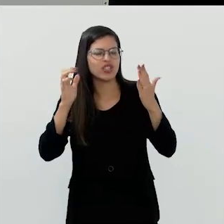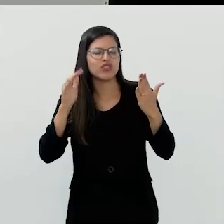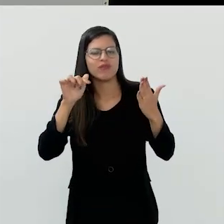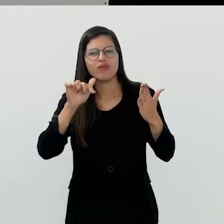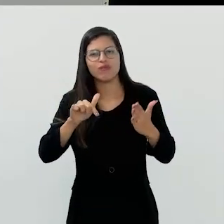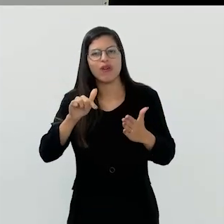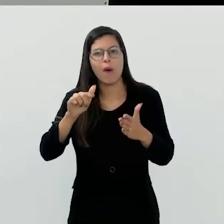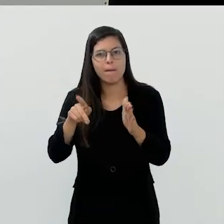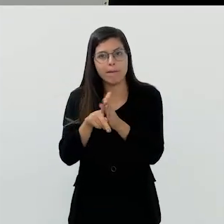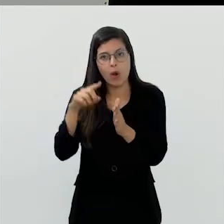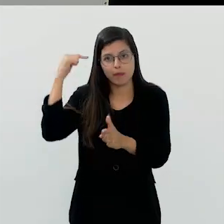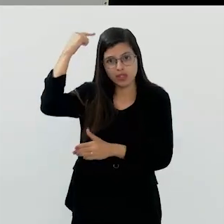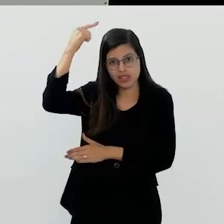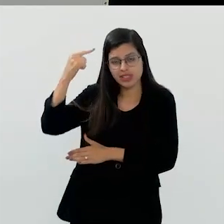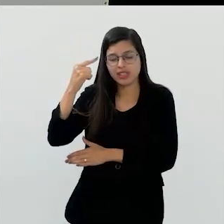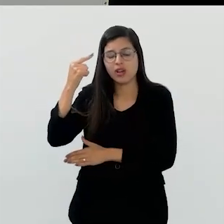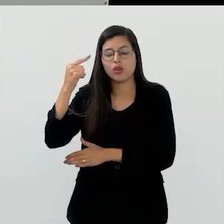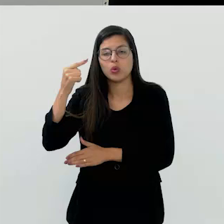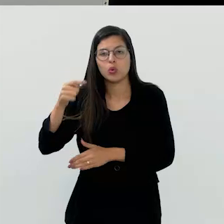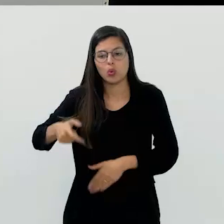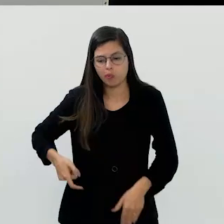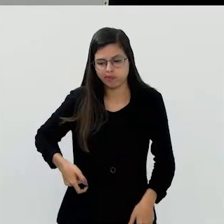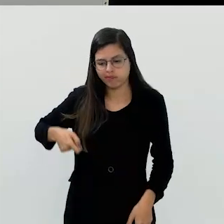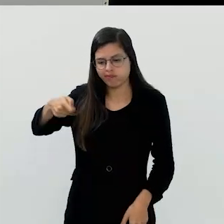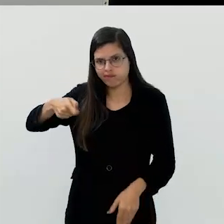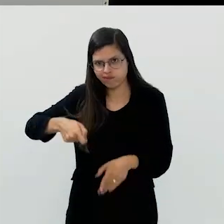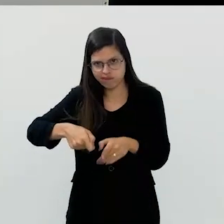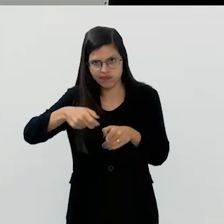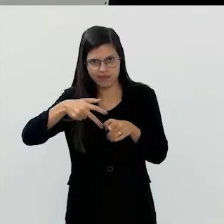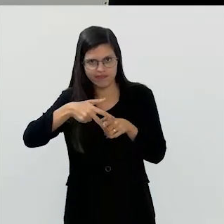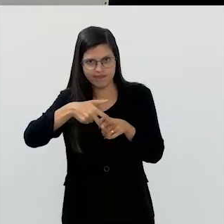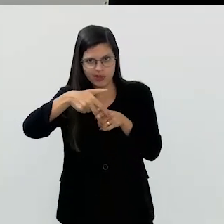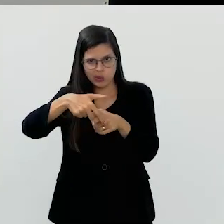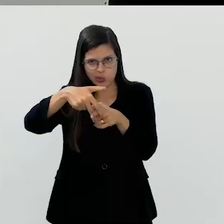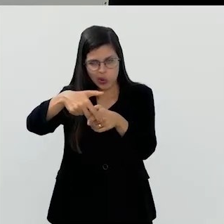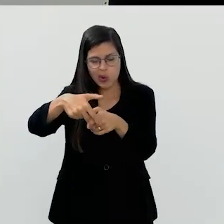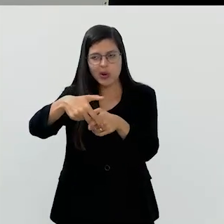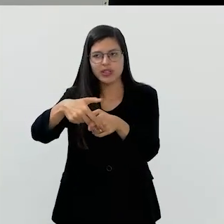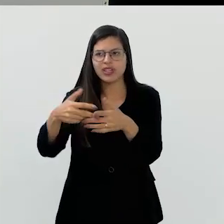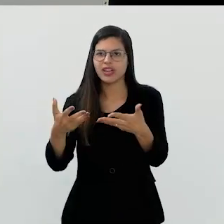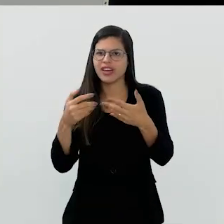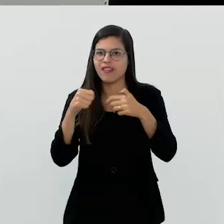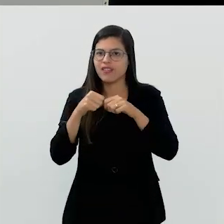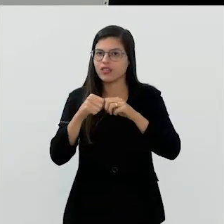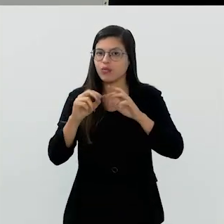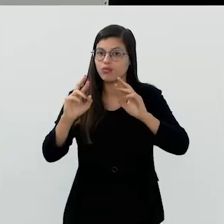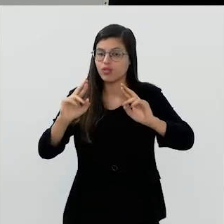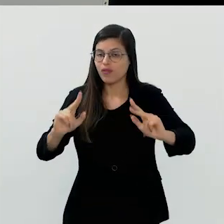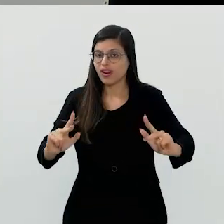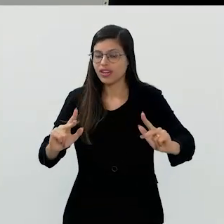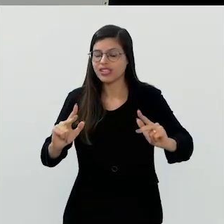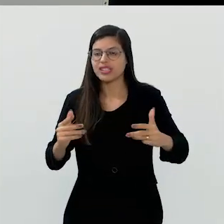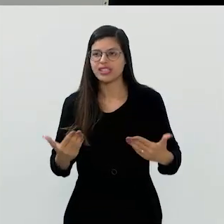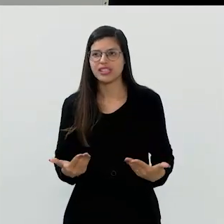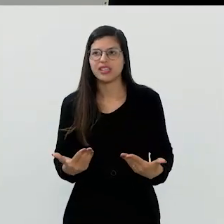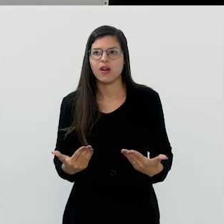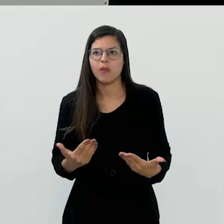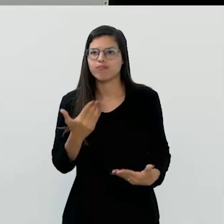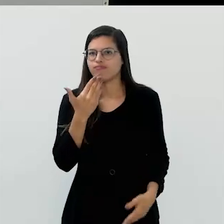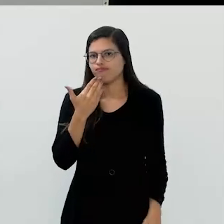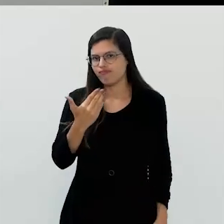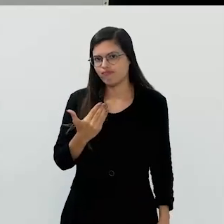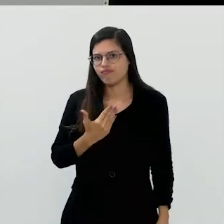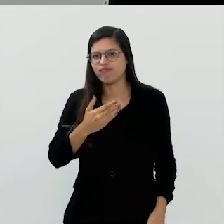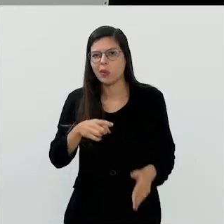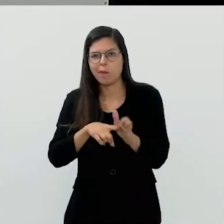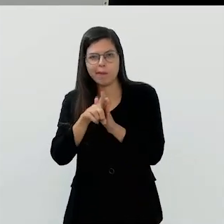nome. Aí ele queria fazer um diferencial, né, totalmente como todos os que passaram, né. Aí